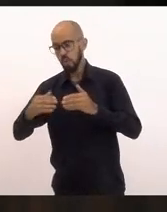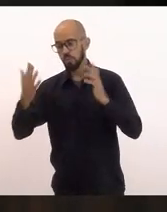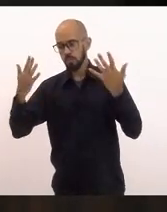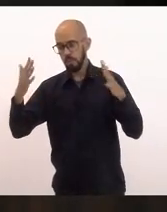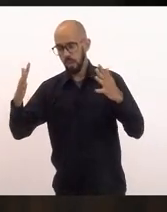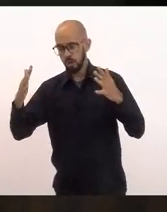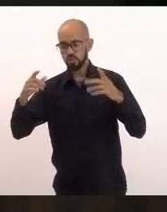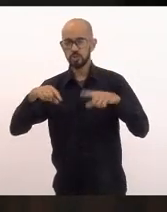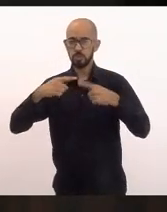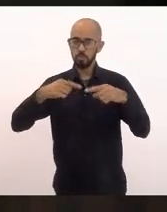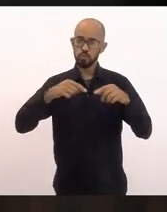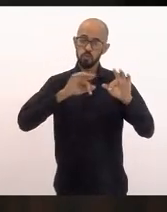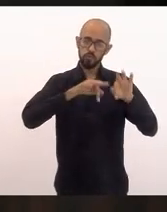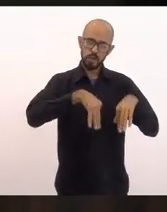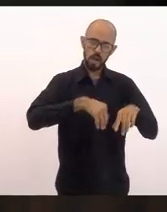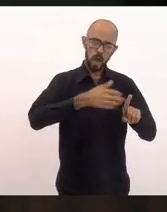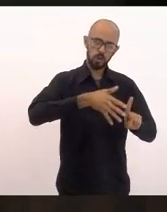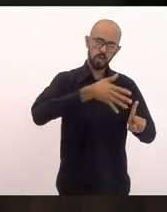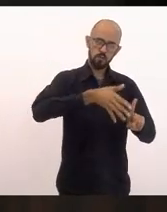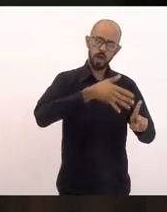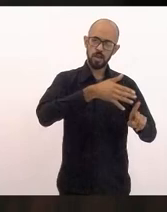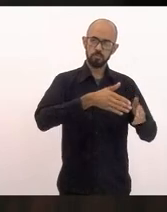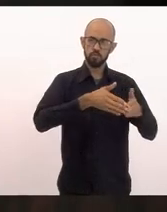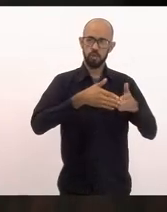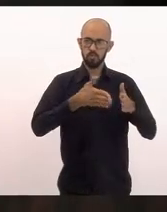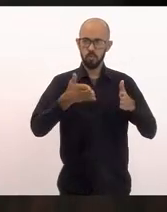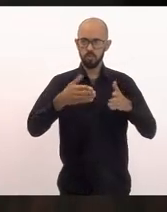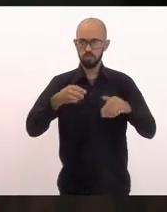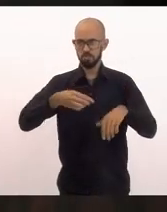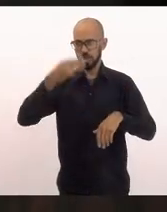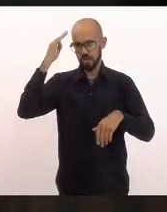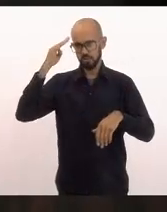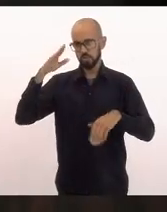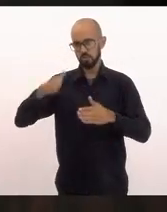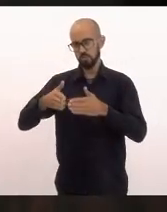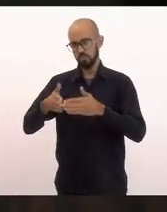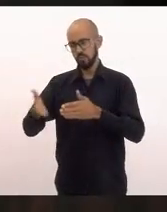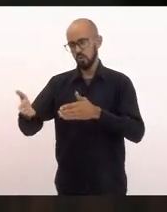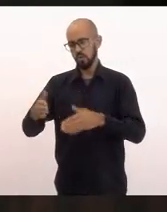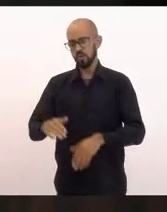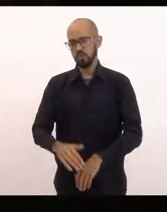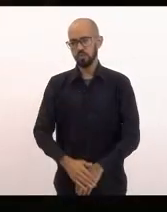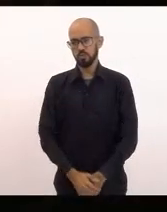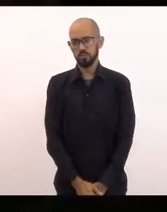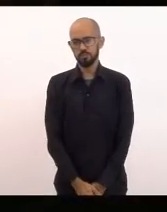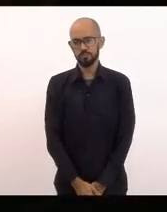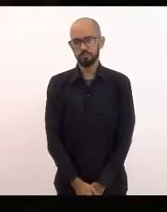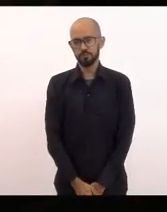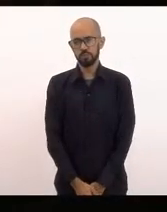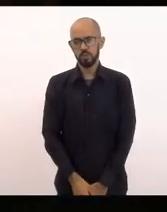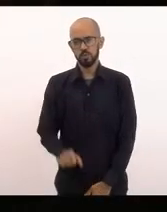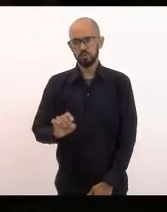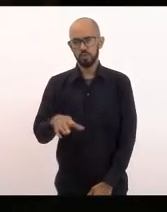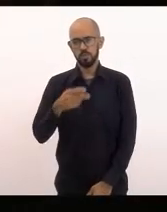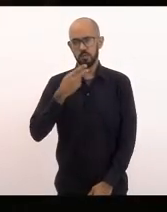da fala, por favor. Deputado Márcio, para concluir, que você já está com 7 minutos. Senhor presidente, então eu quero